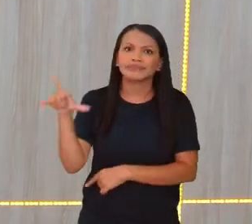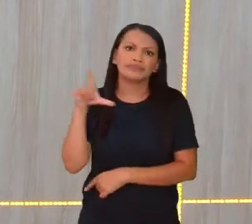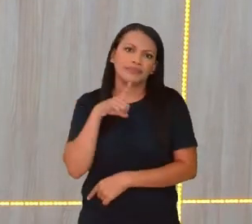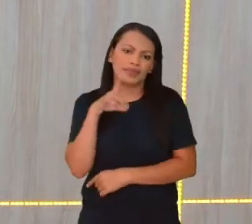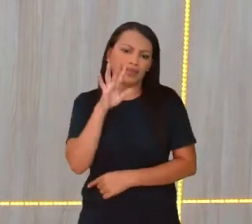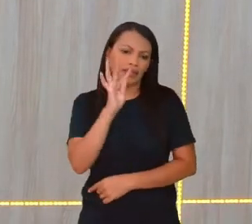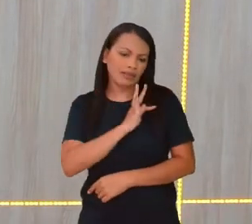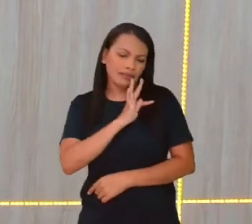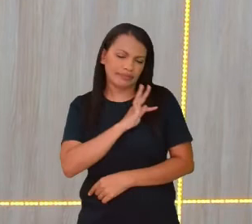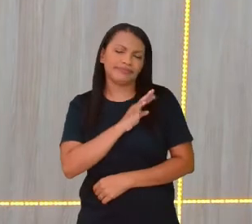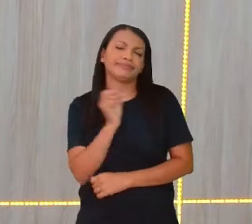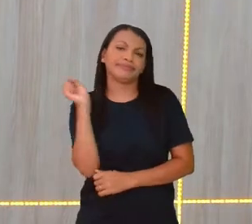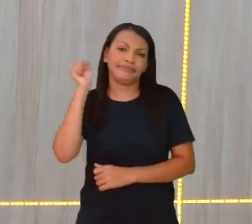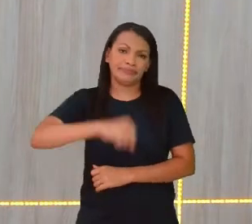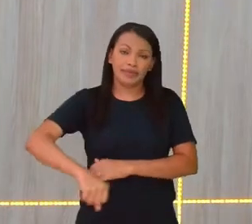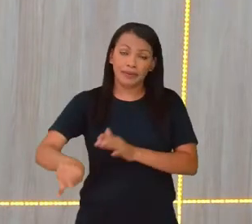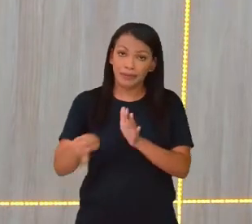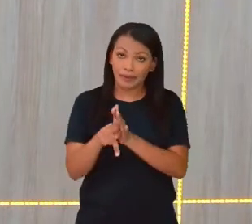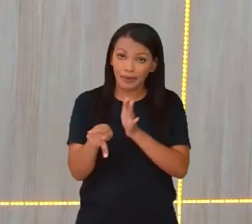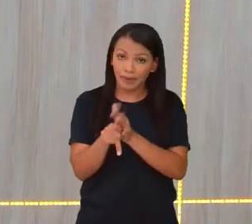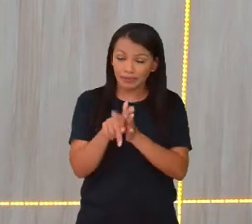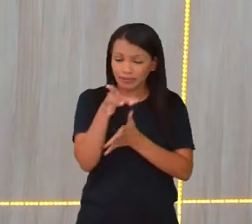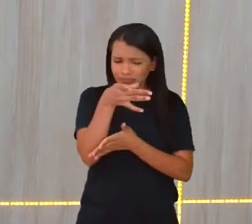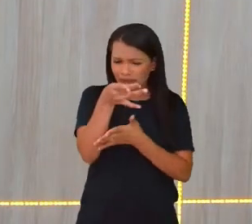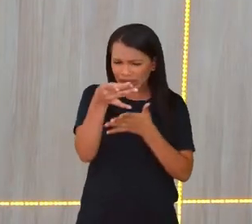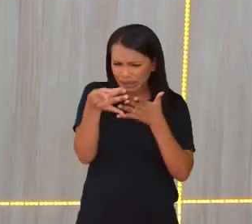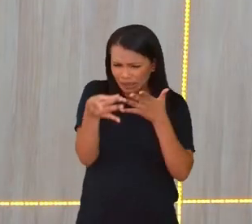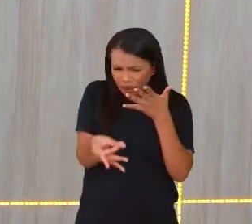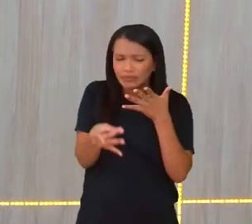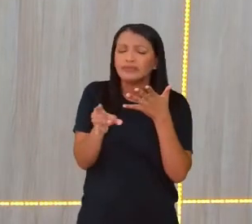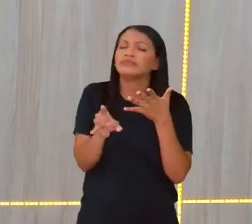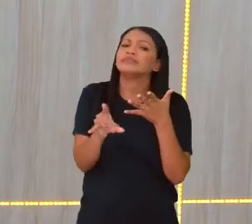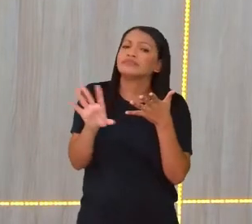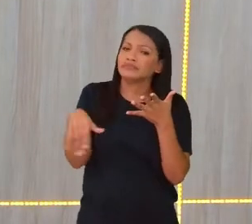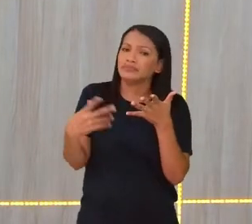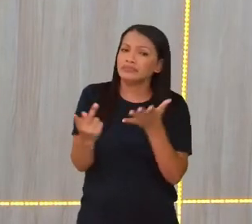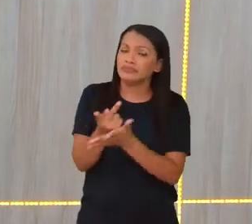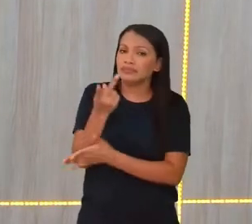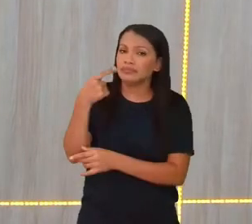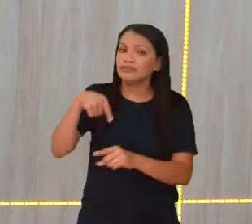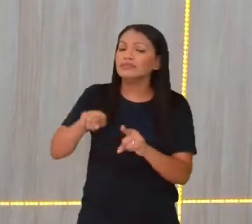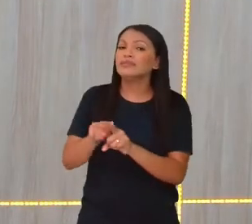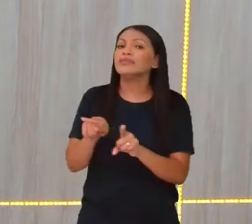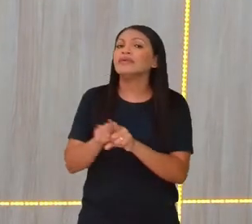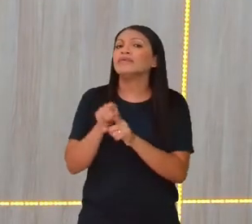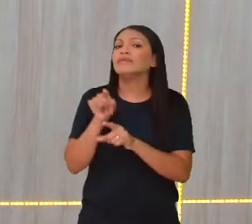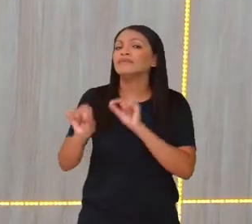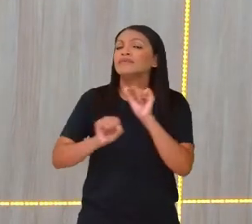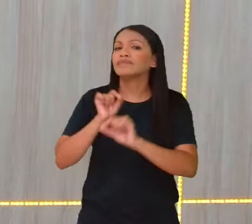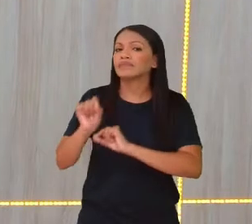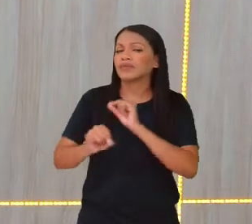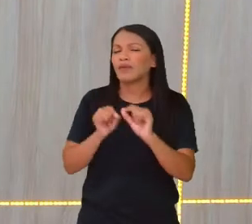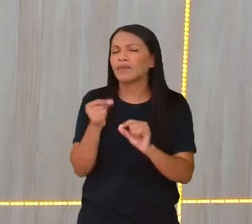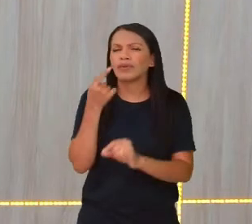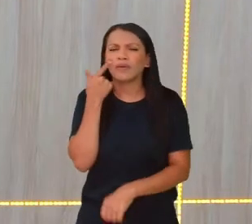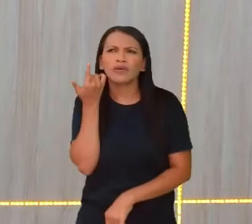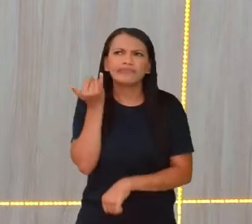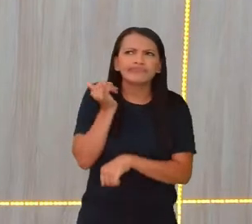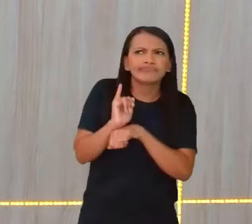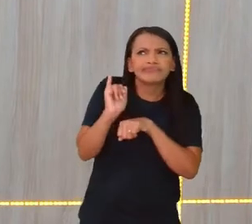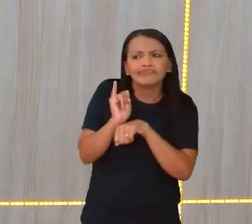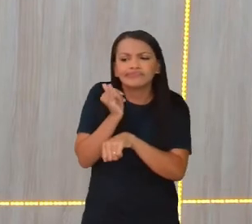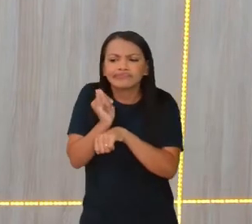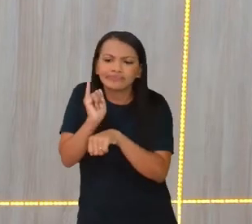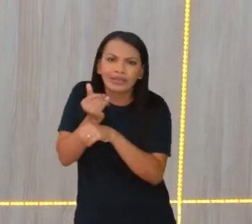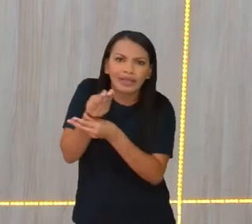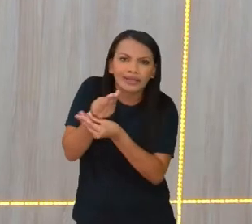técnicas ali específicas. E aí acontecem também através das táticas, né?